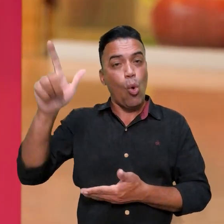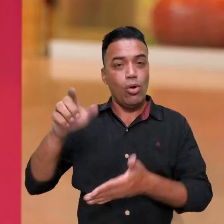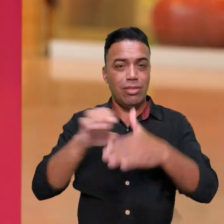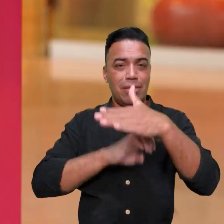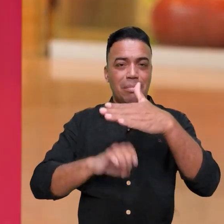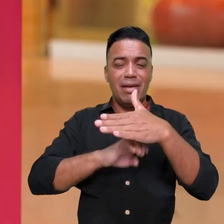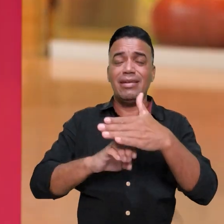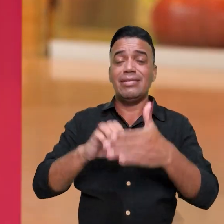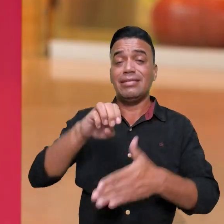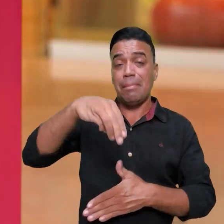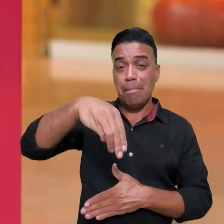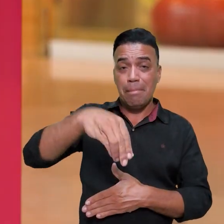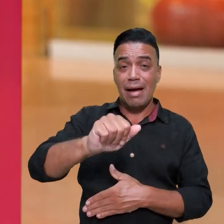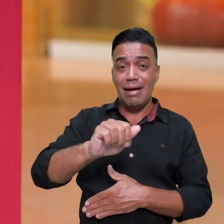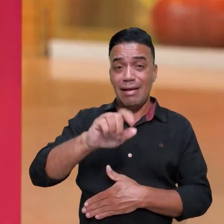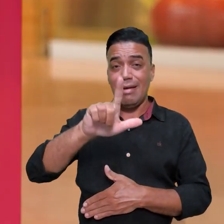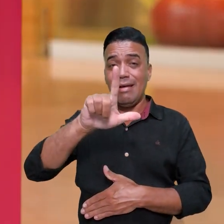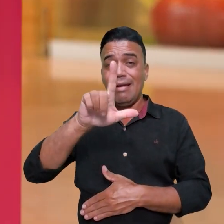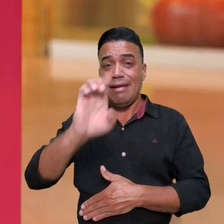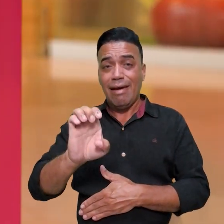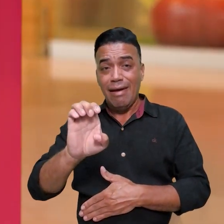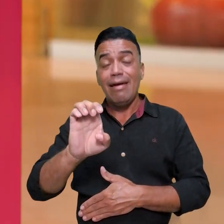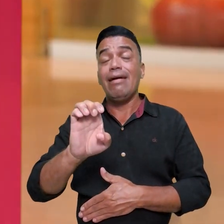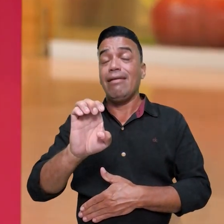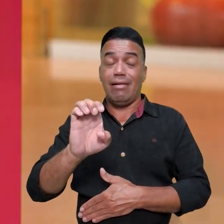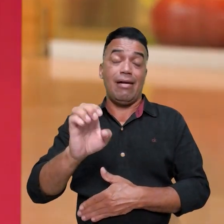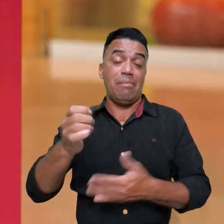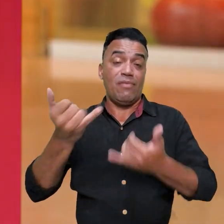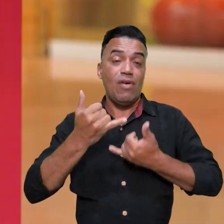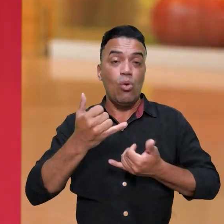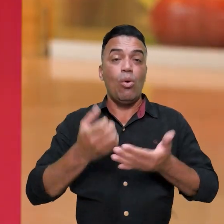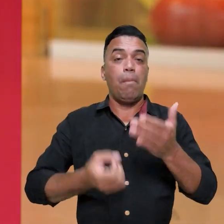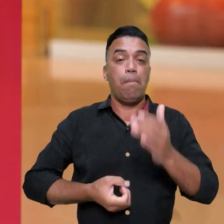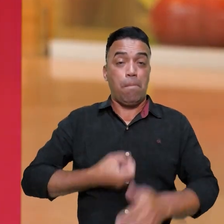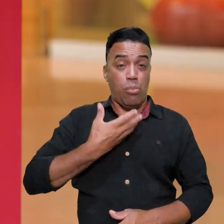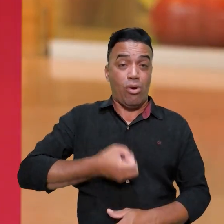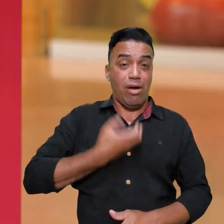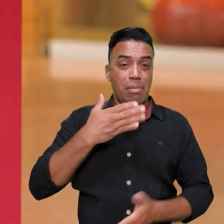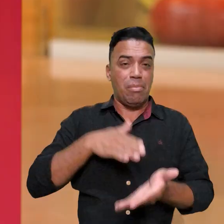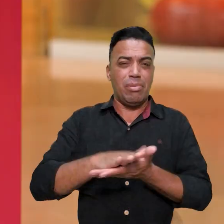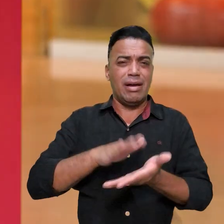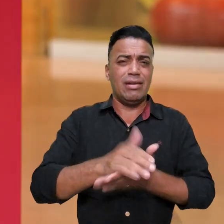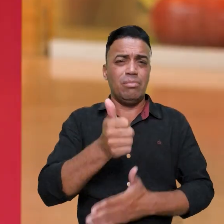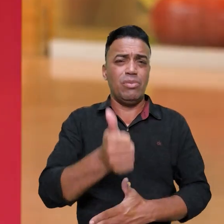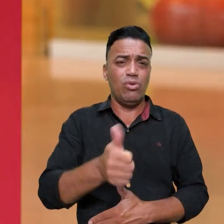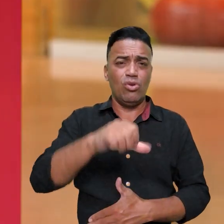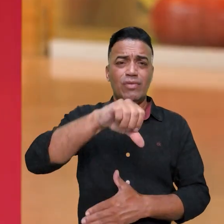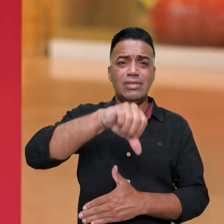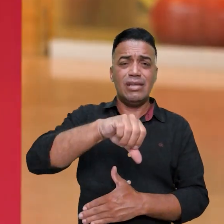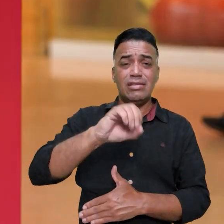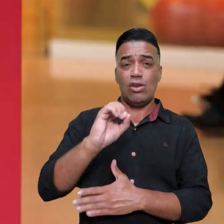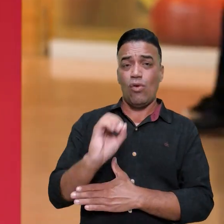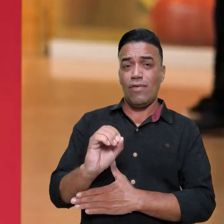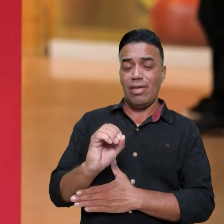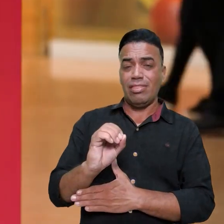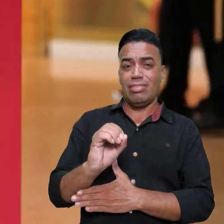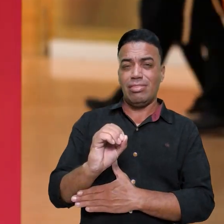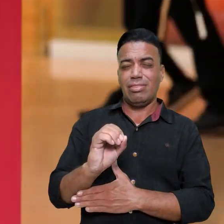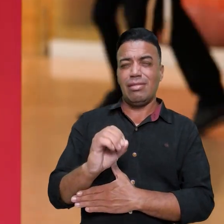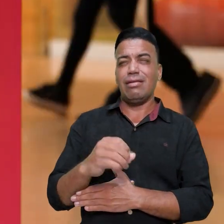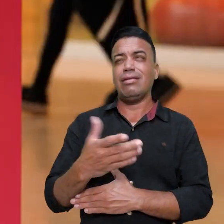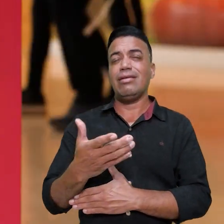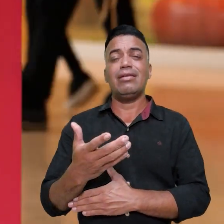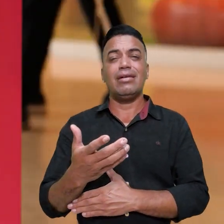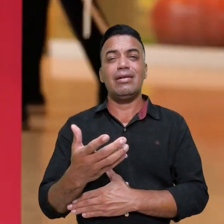a Malê me disse, olha, esse poema foi publicado pela primeira vez em 1990,